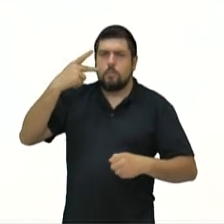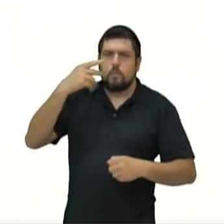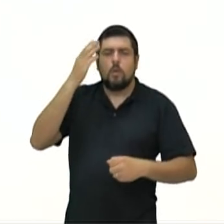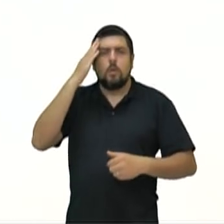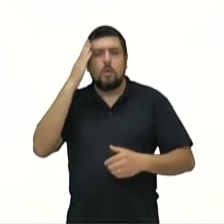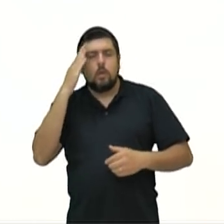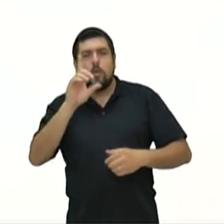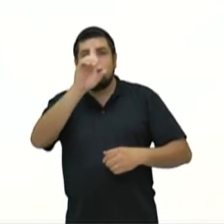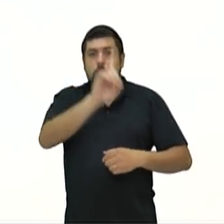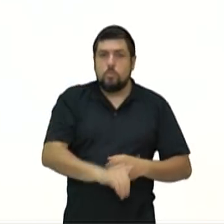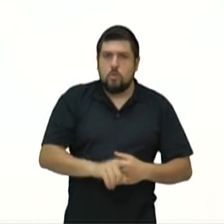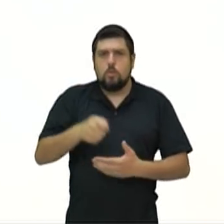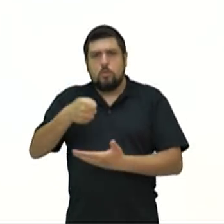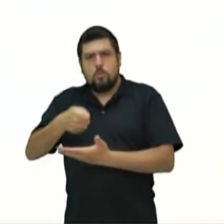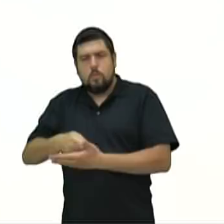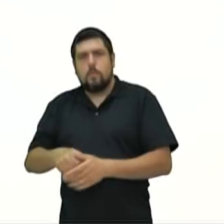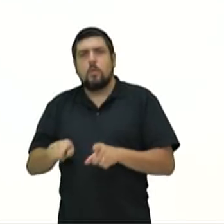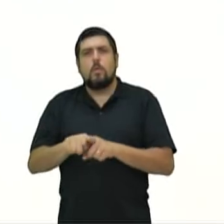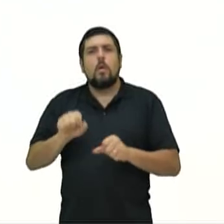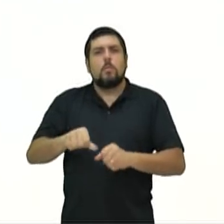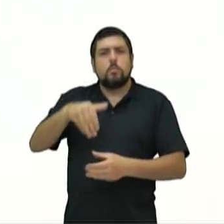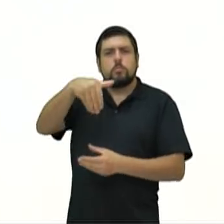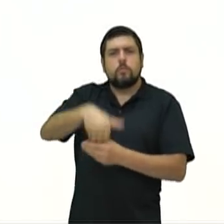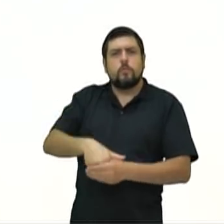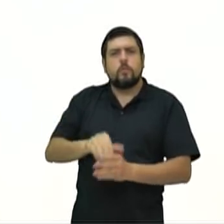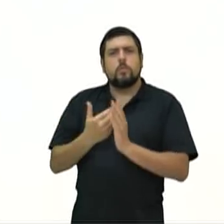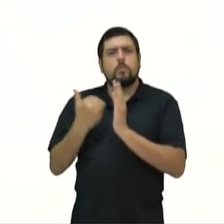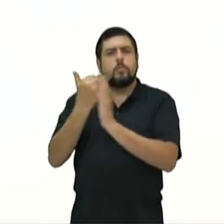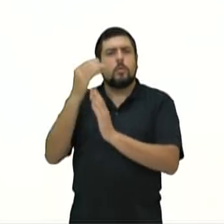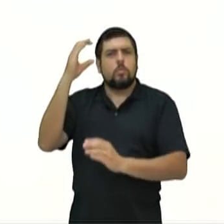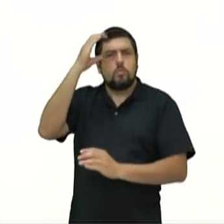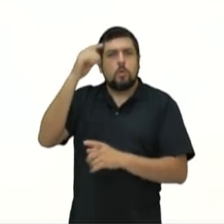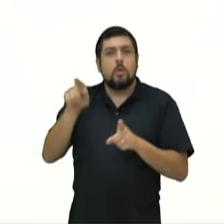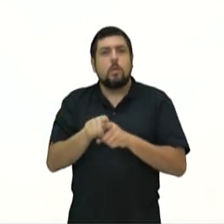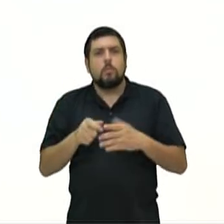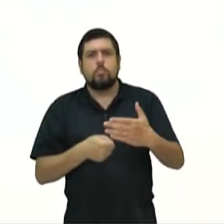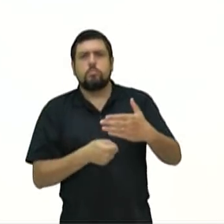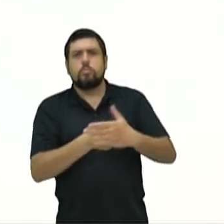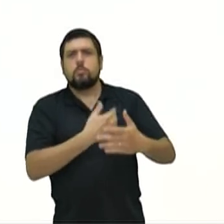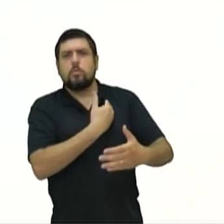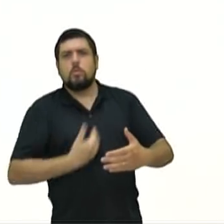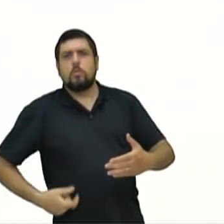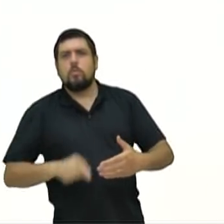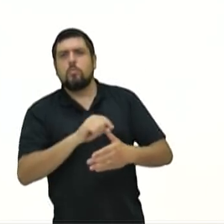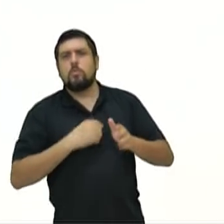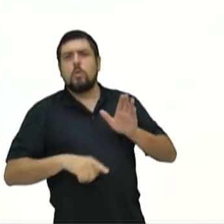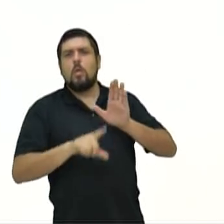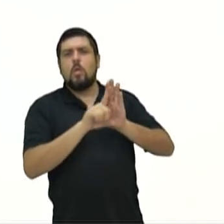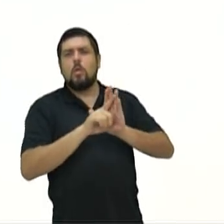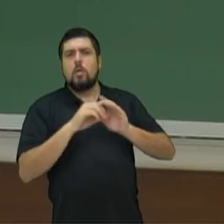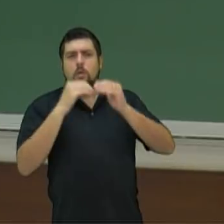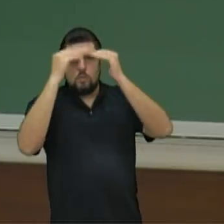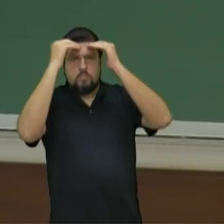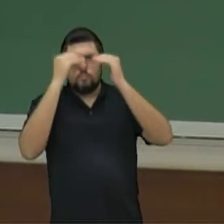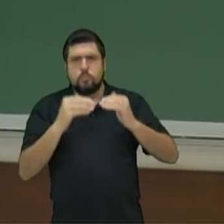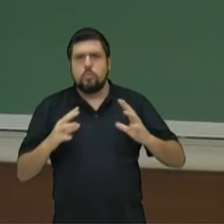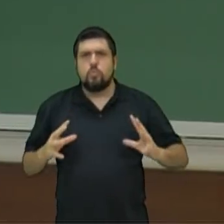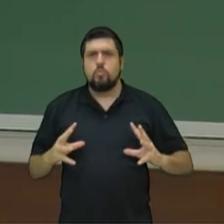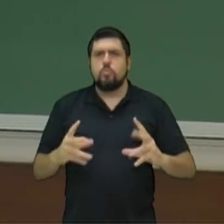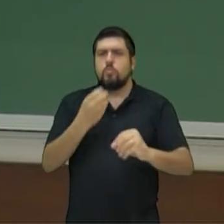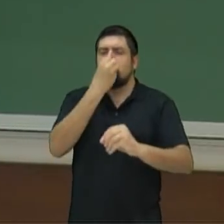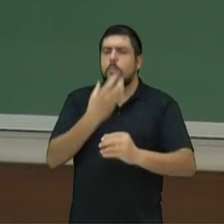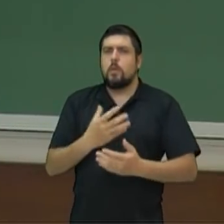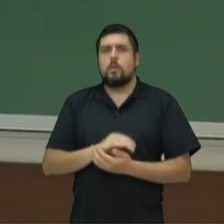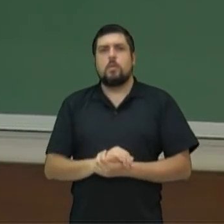deveres, podem não só votar com mais consciência, como cobrar dos governantes que as leis sejam cumpridas para o bem de todos.